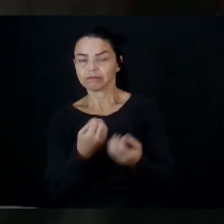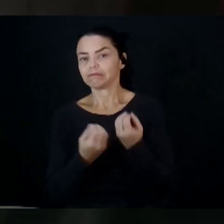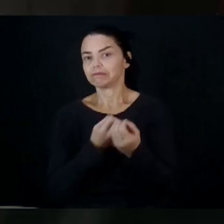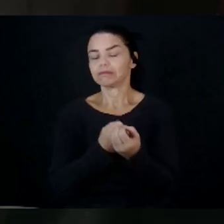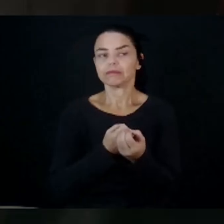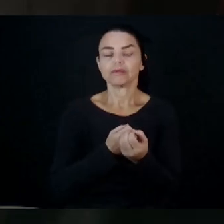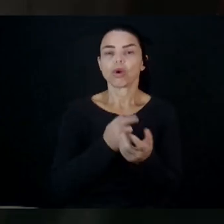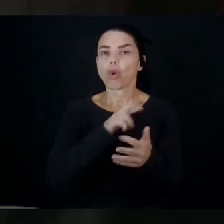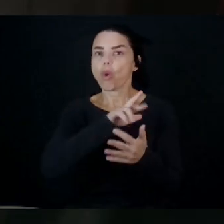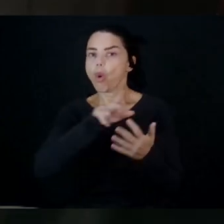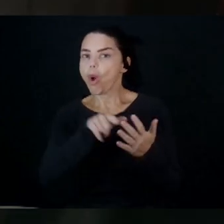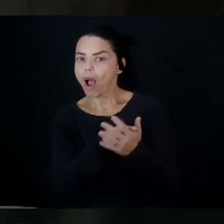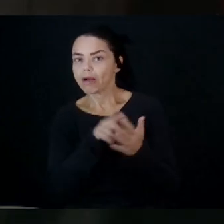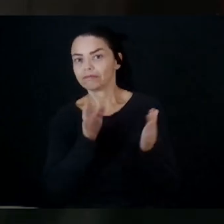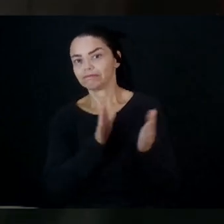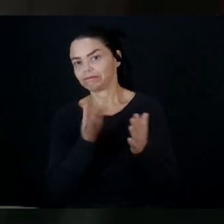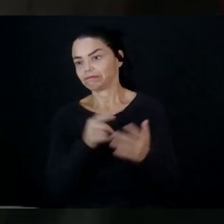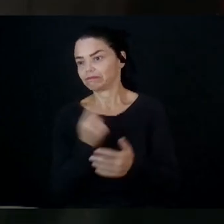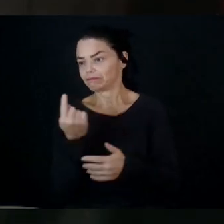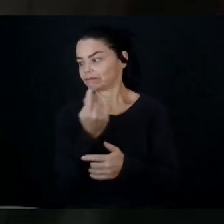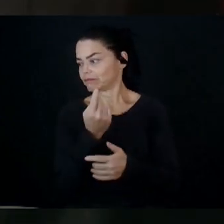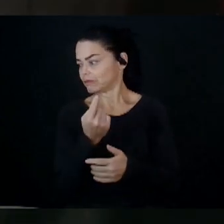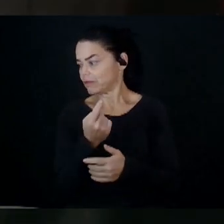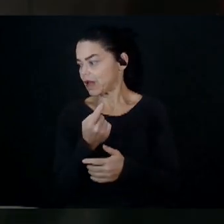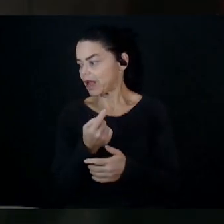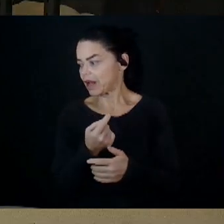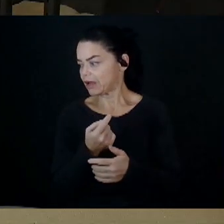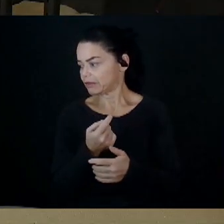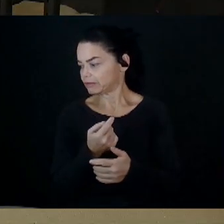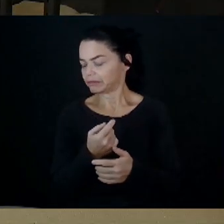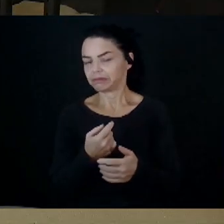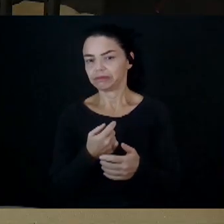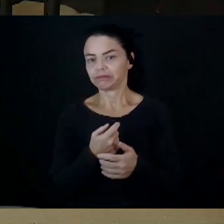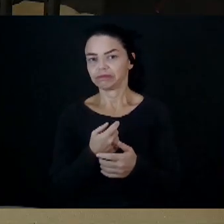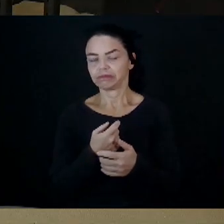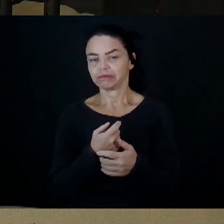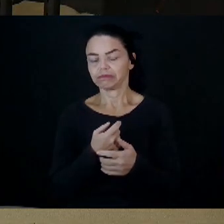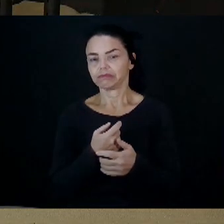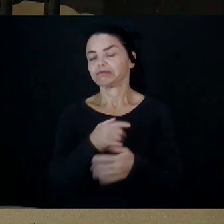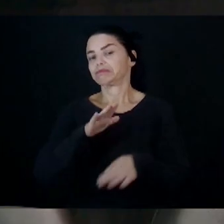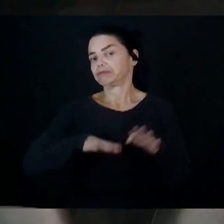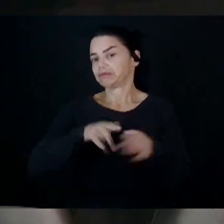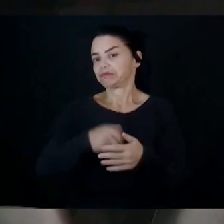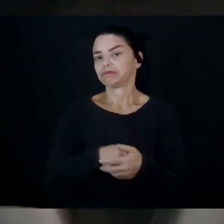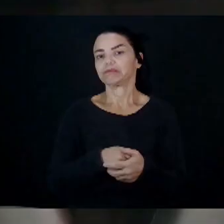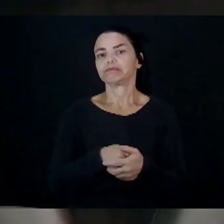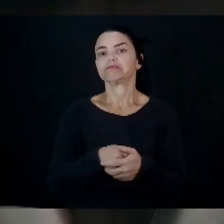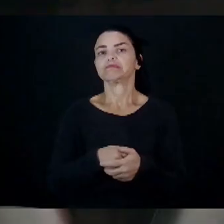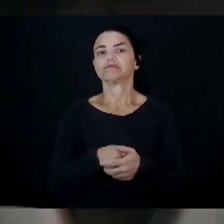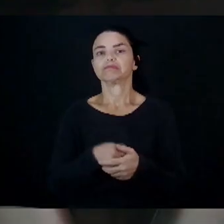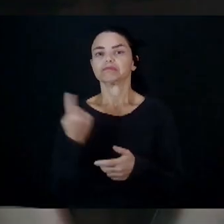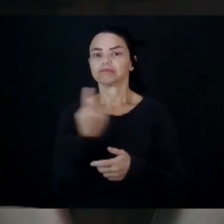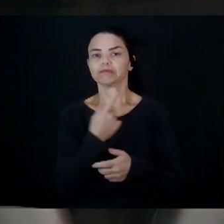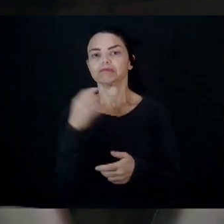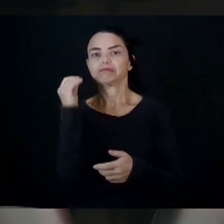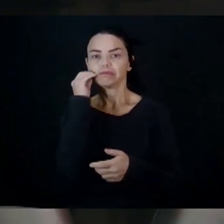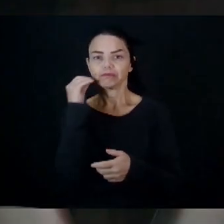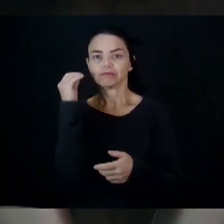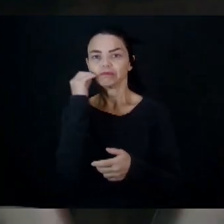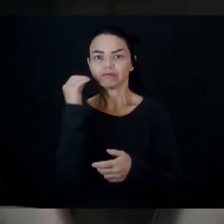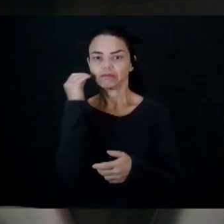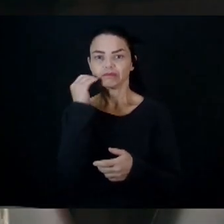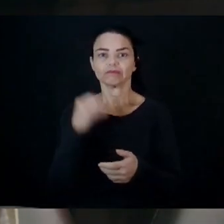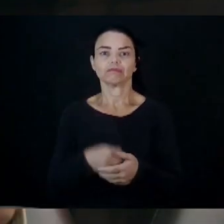um momento, apenas um momento, doutora. Às vezes, a gente tenta